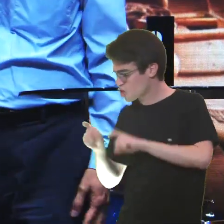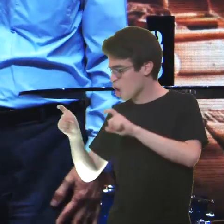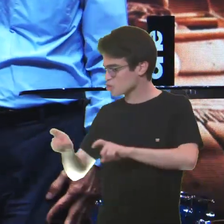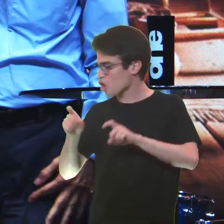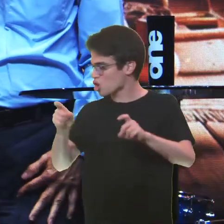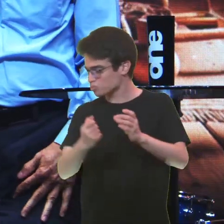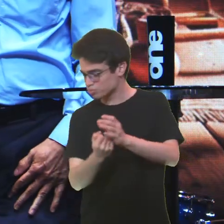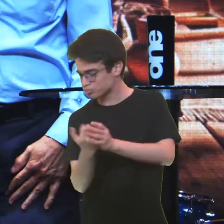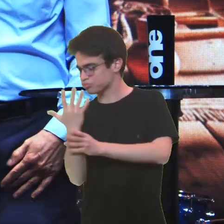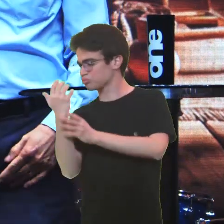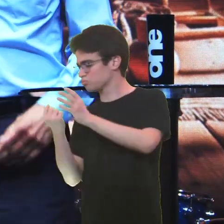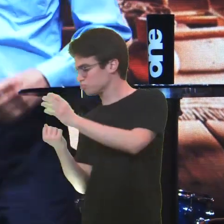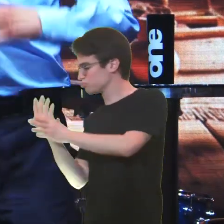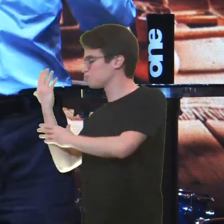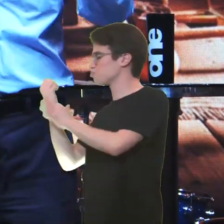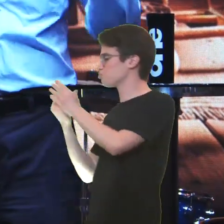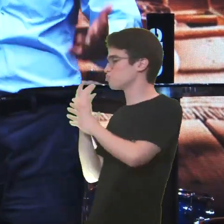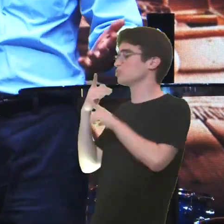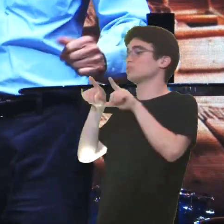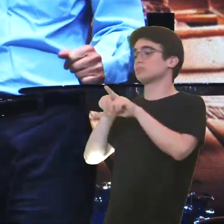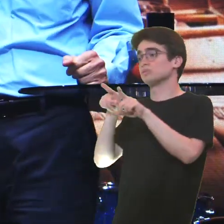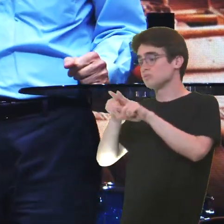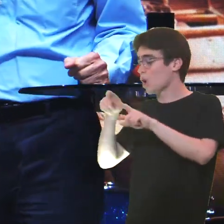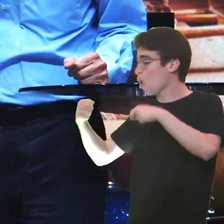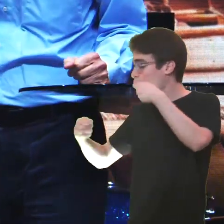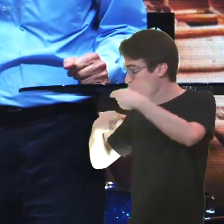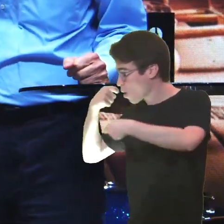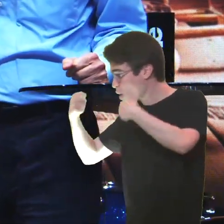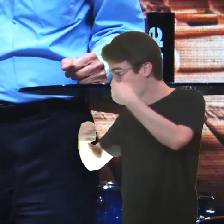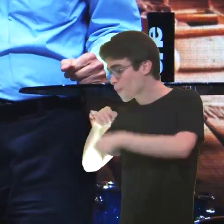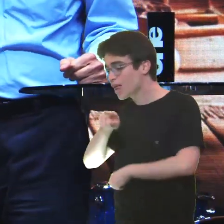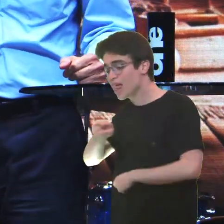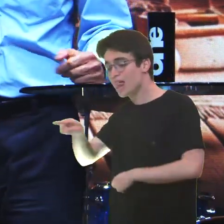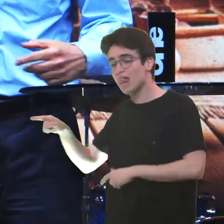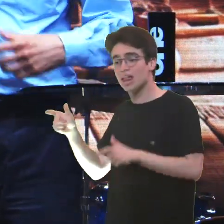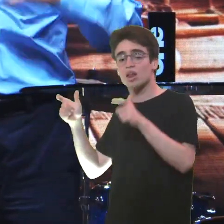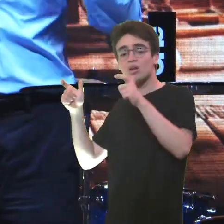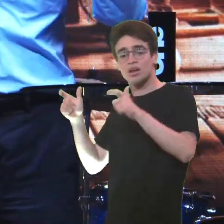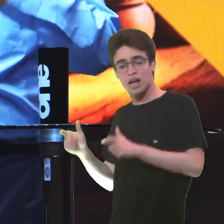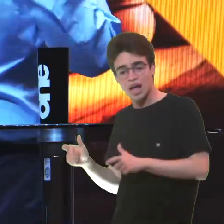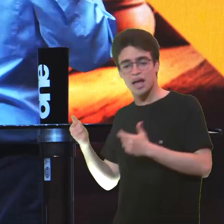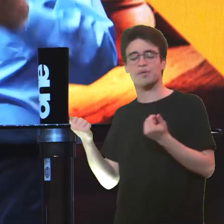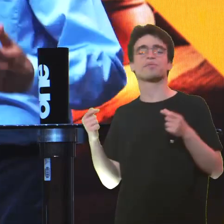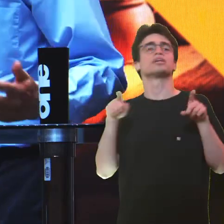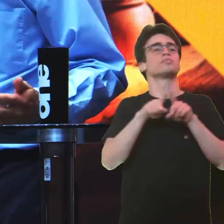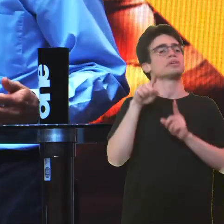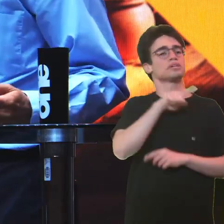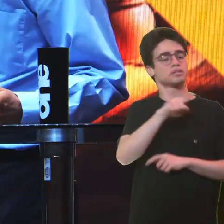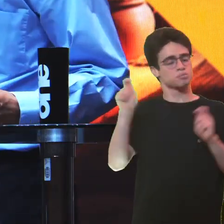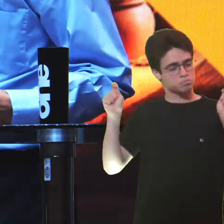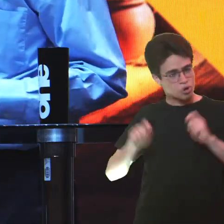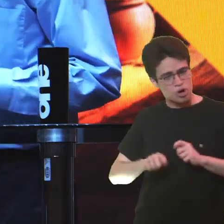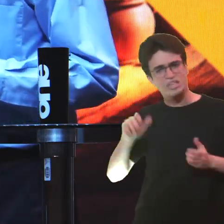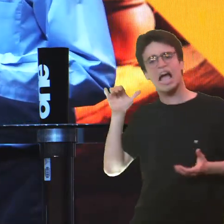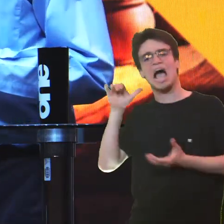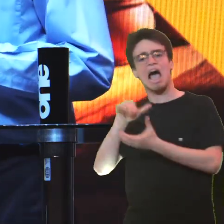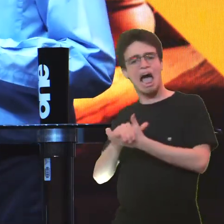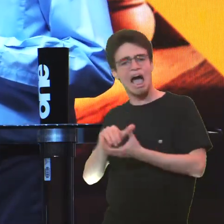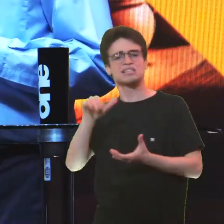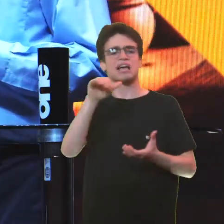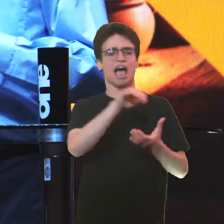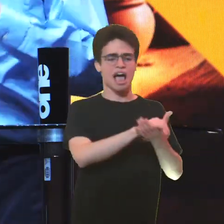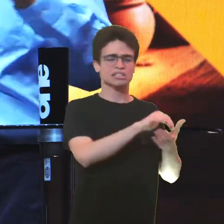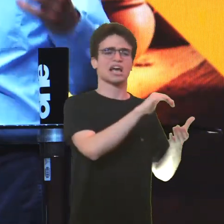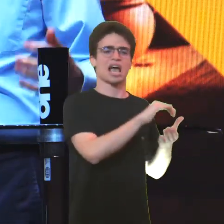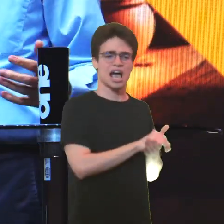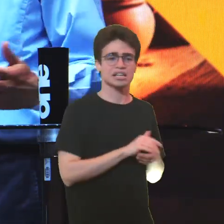do seu fruto. Les pide que se casen, Ele pede com que eles se casem, que tengan hijos e hijas, que tenham filhos e